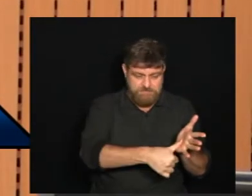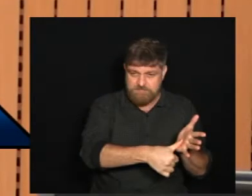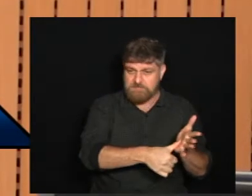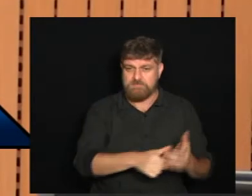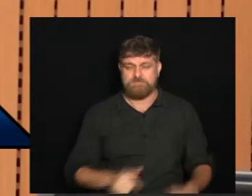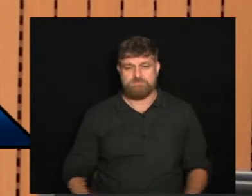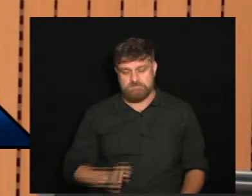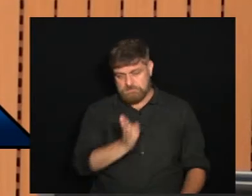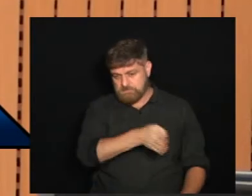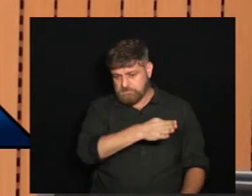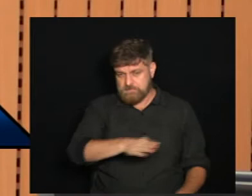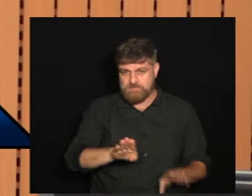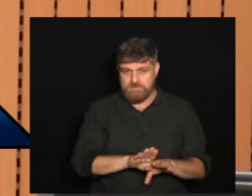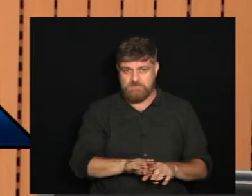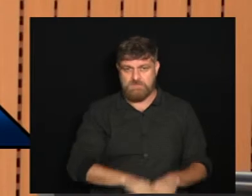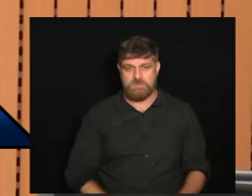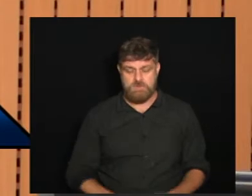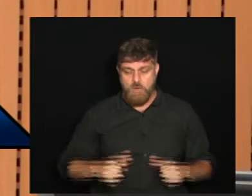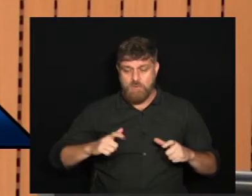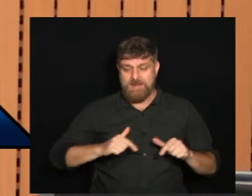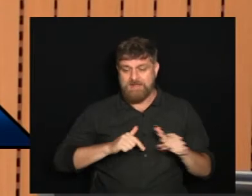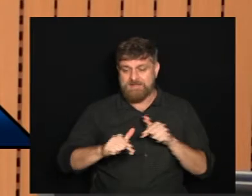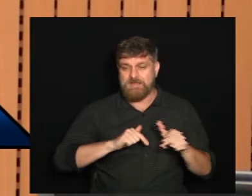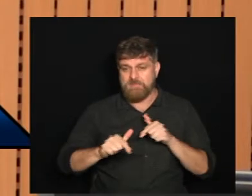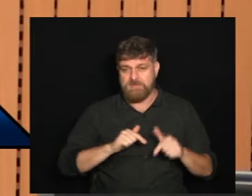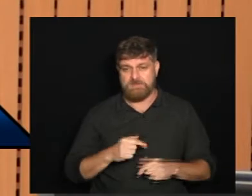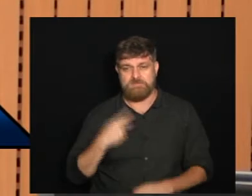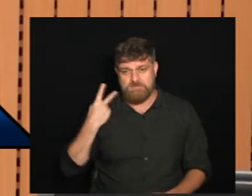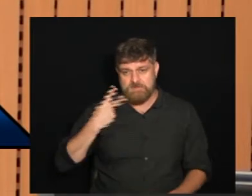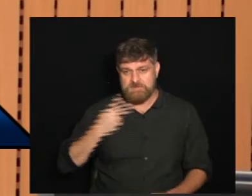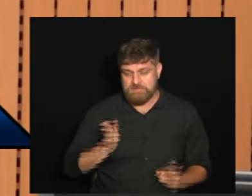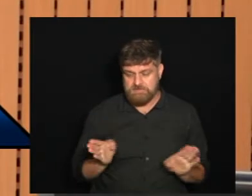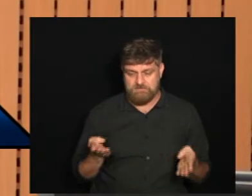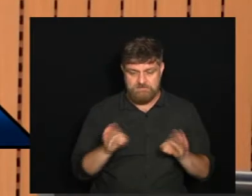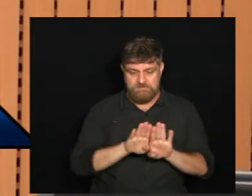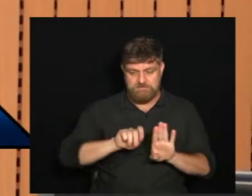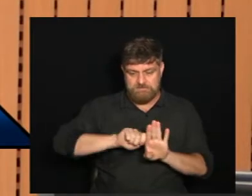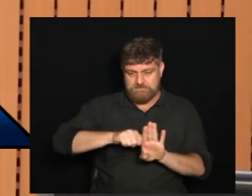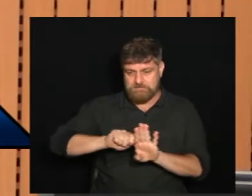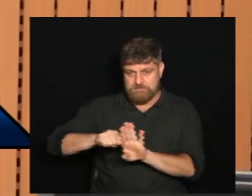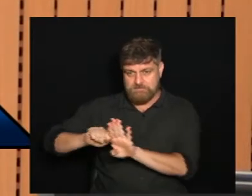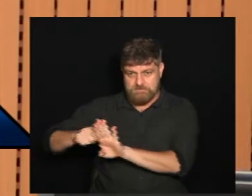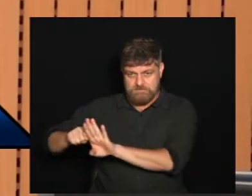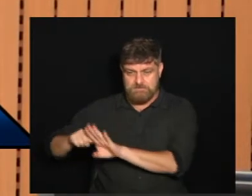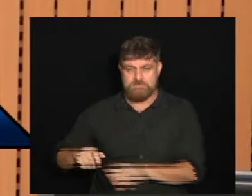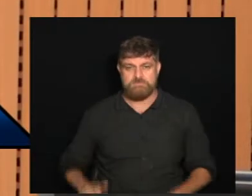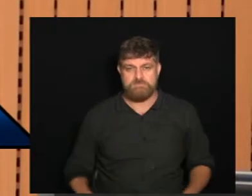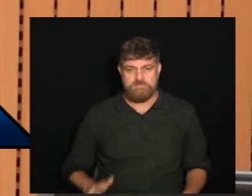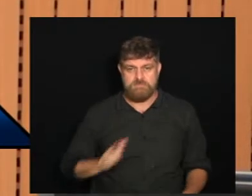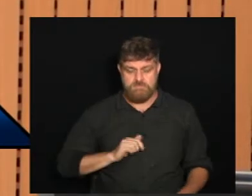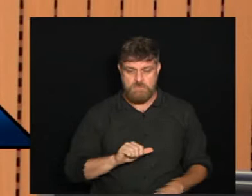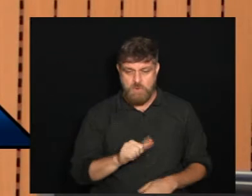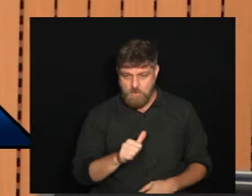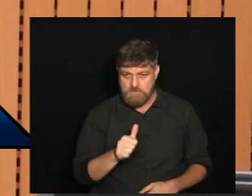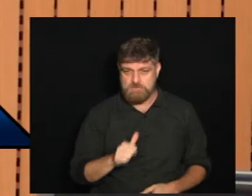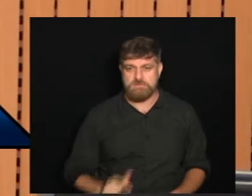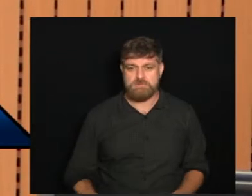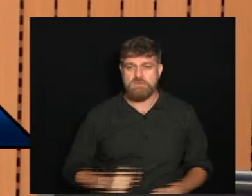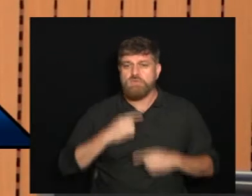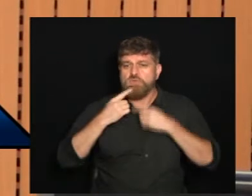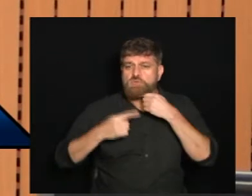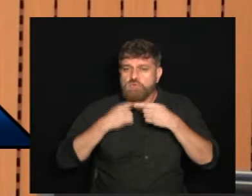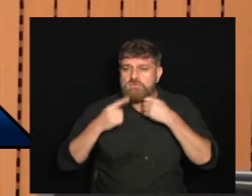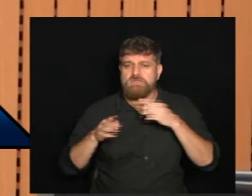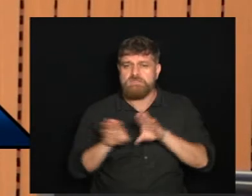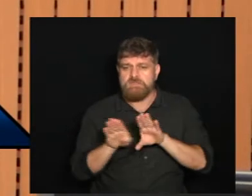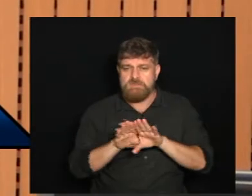10º. Os gabinetes de vereadores deverão permanecer fechados. Artigo 11º. Eventuais dúvidas e